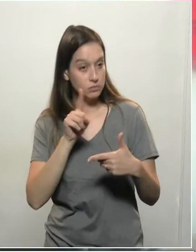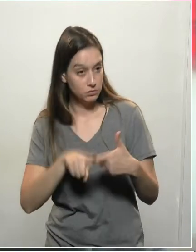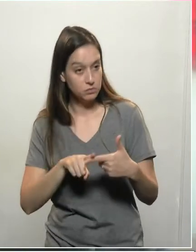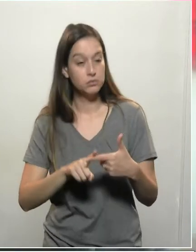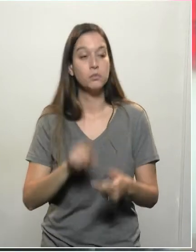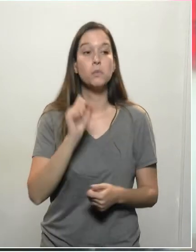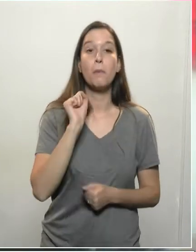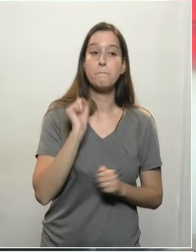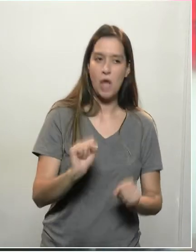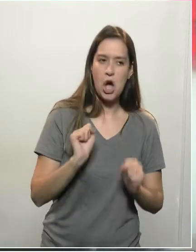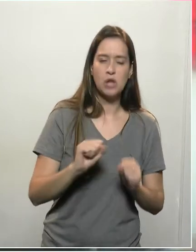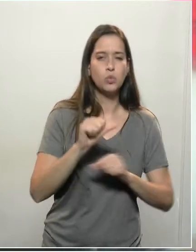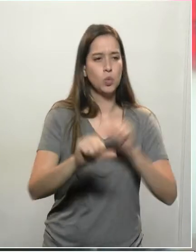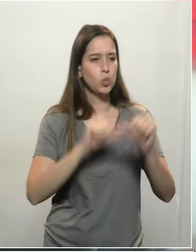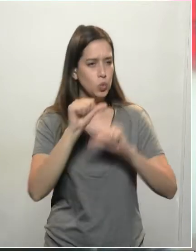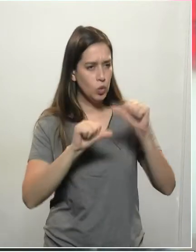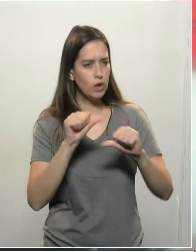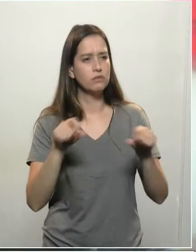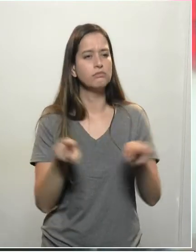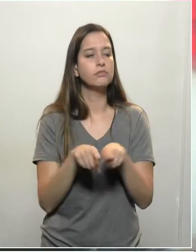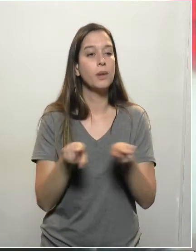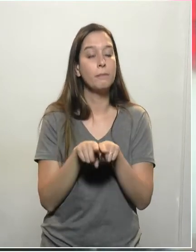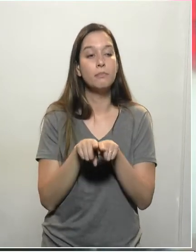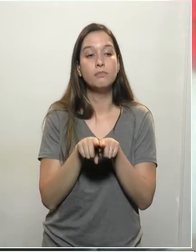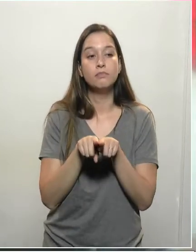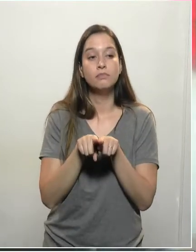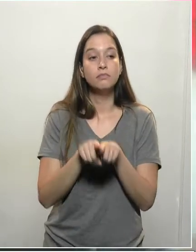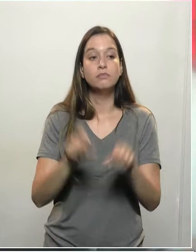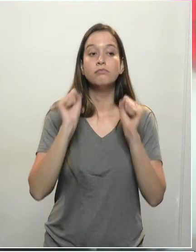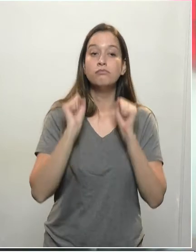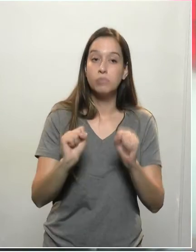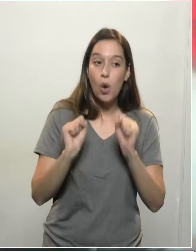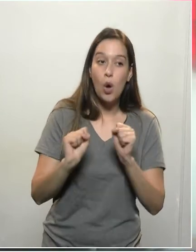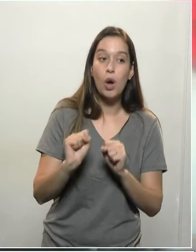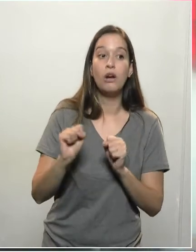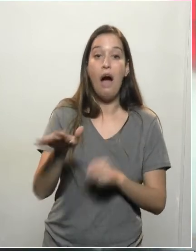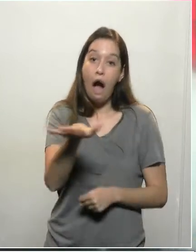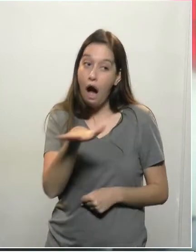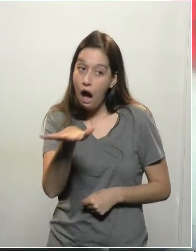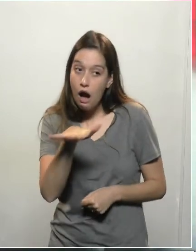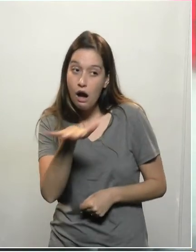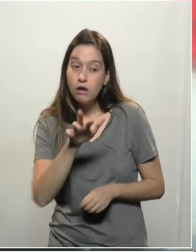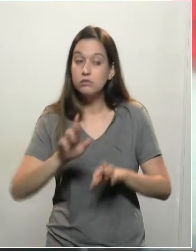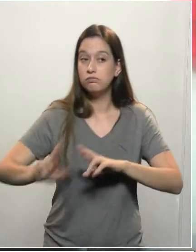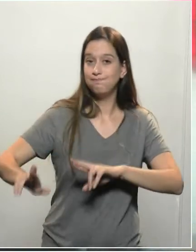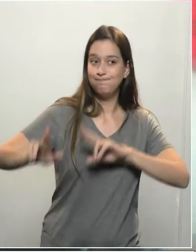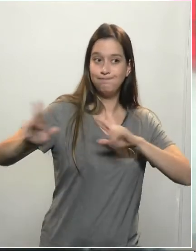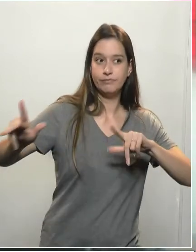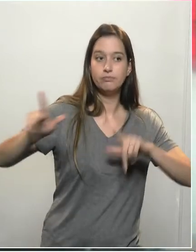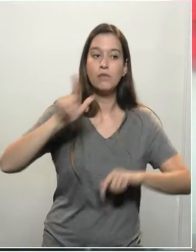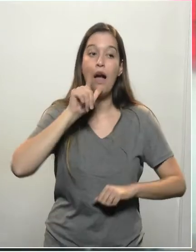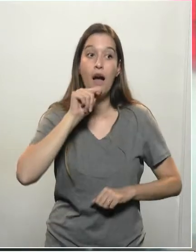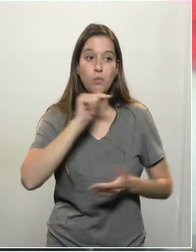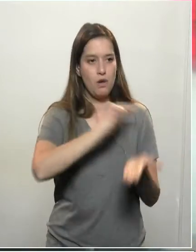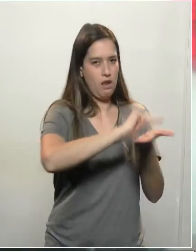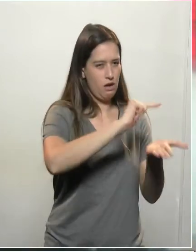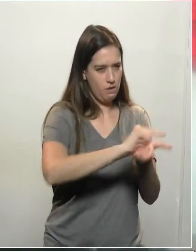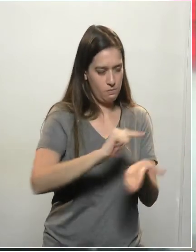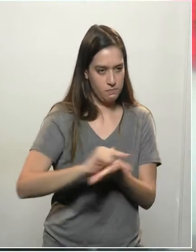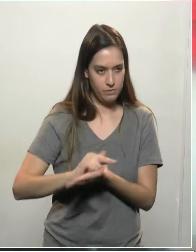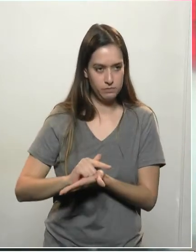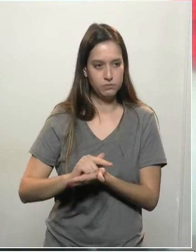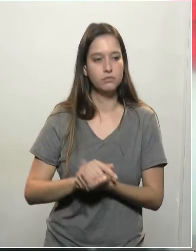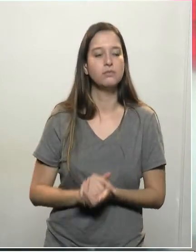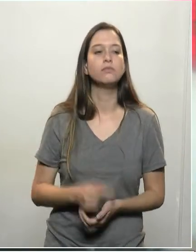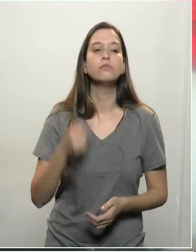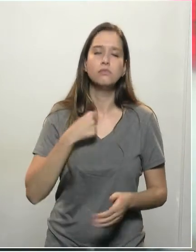a própria alteração, de atuar em ramos que são completamente diferentes do objeto da empresa. Eu até me